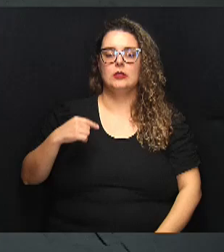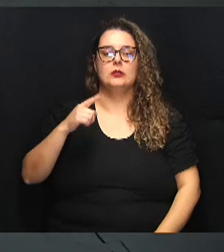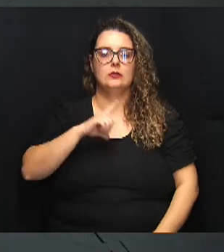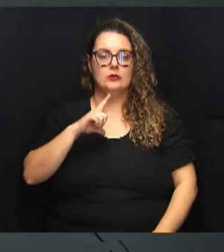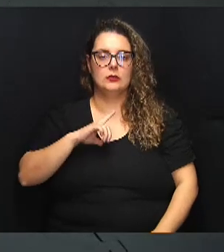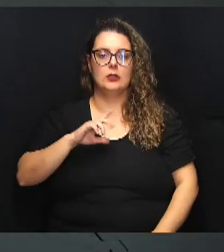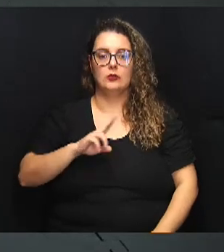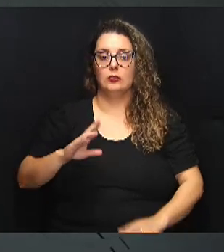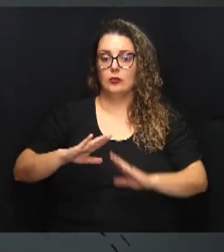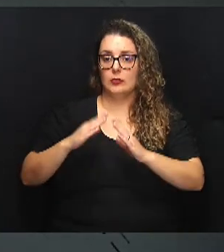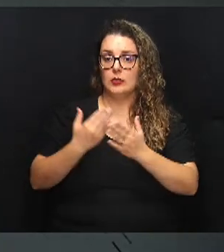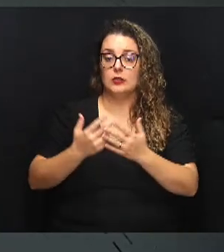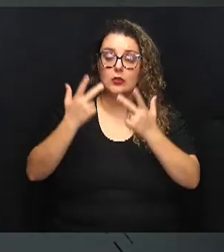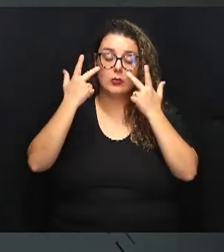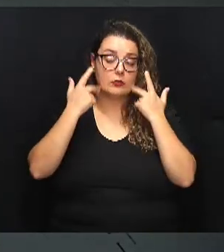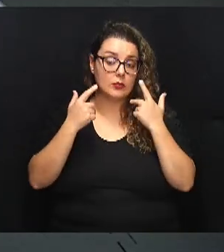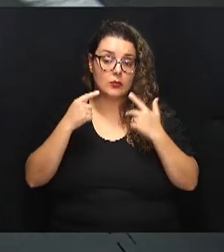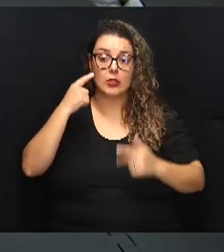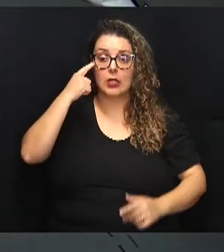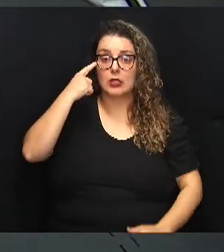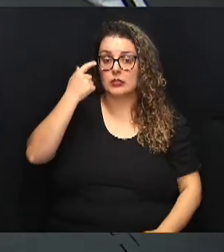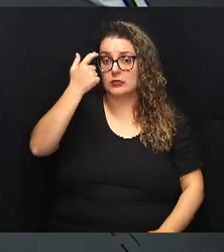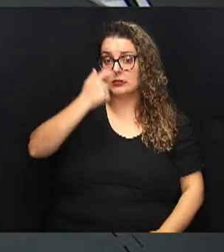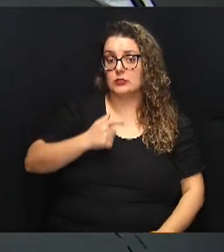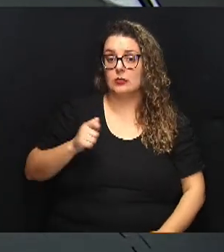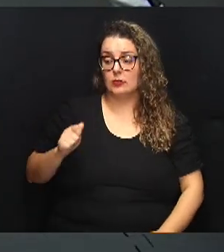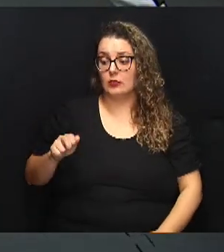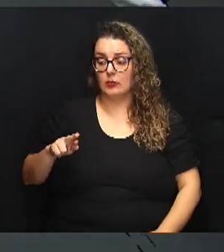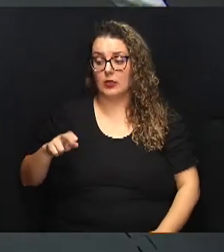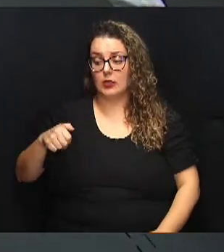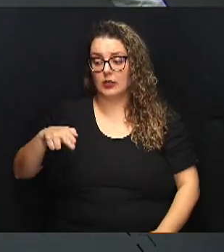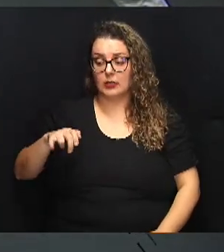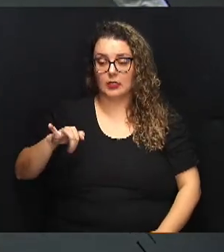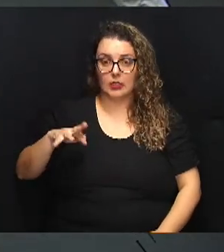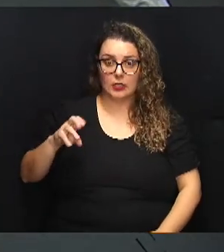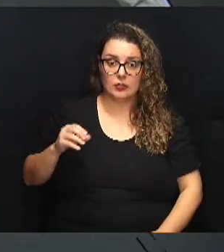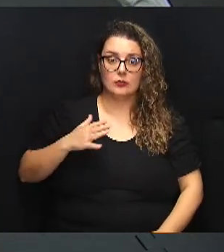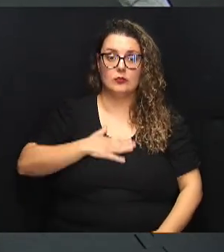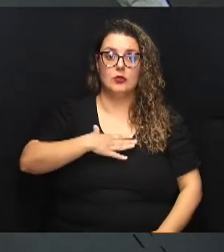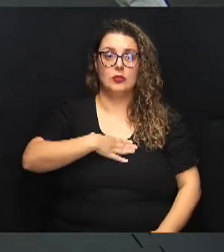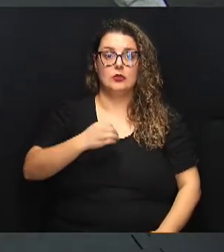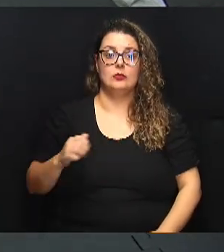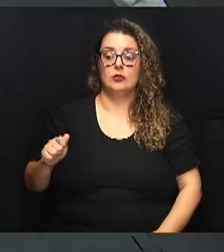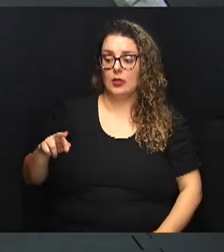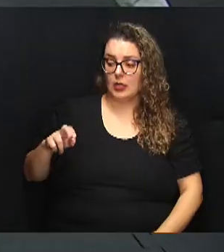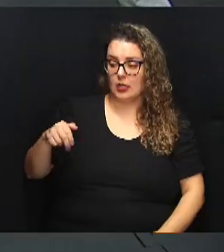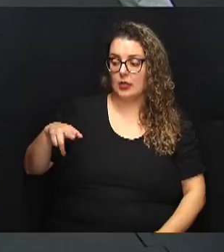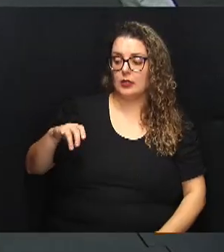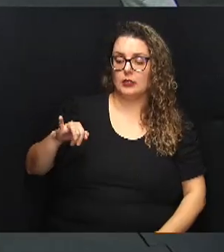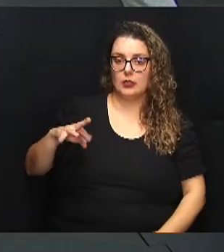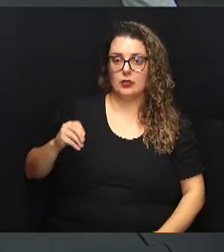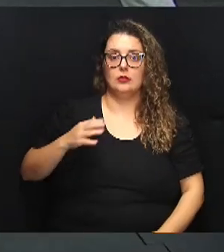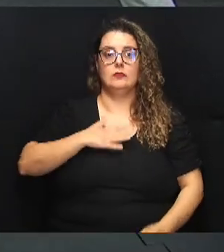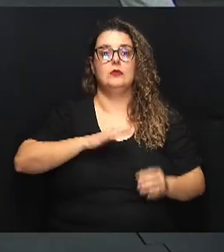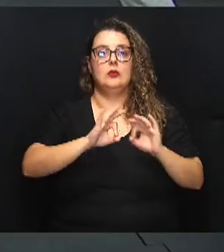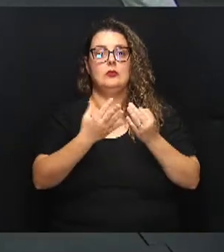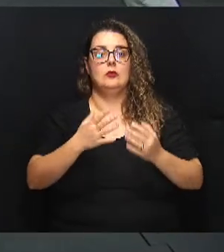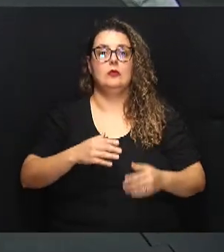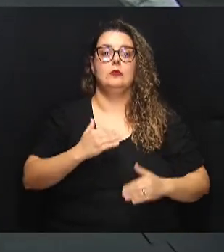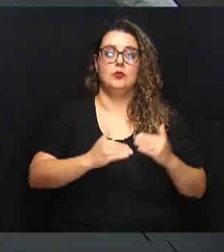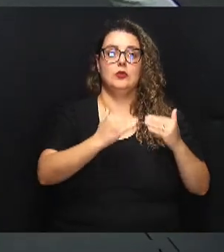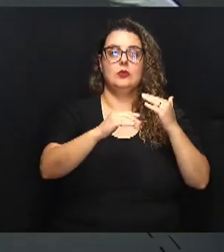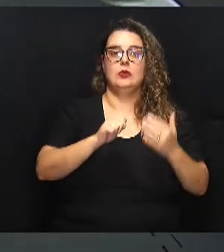Então, geralmente era muito comum no Japão, se eu sou um arqueiro, os meus filhos serão arqueiros e a minha família produz